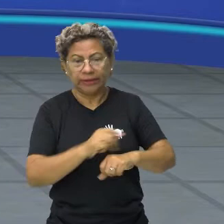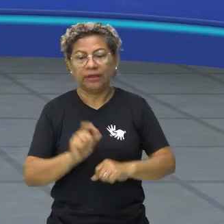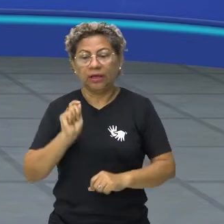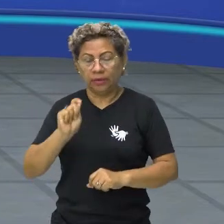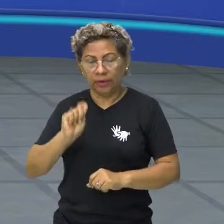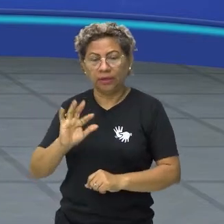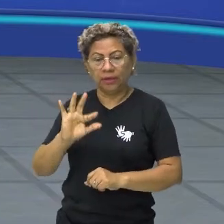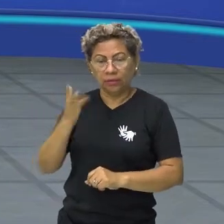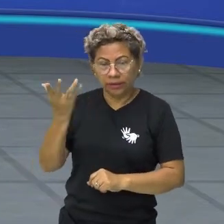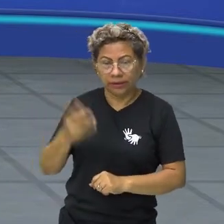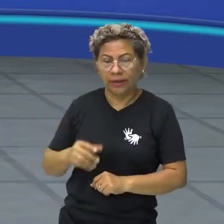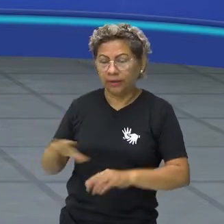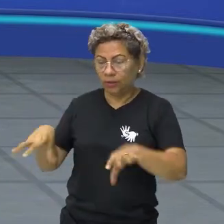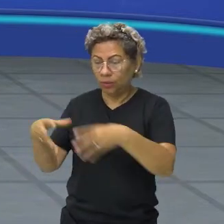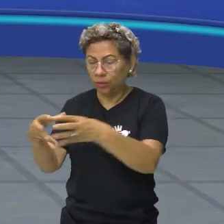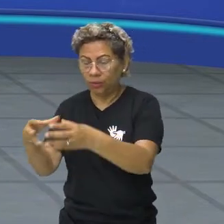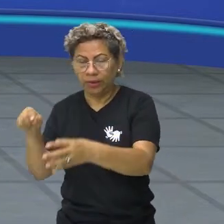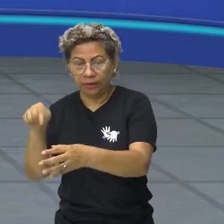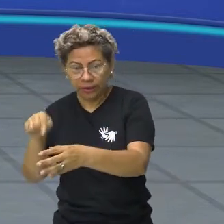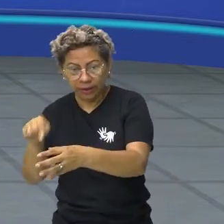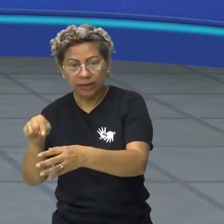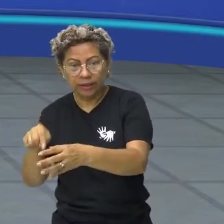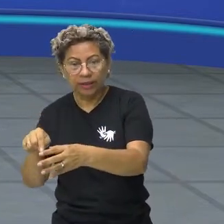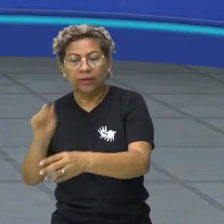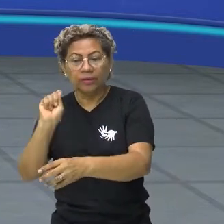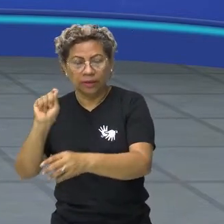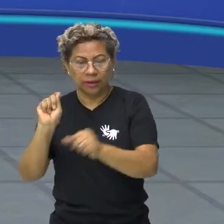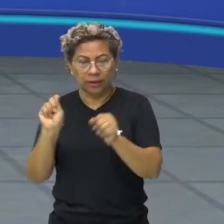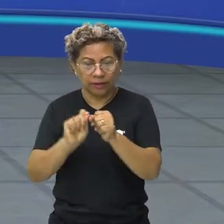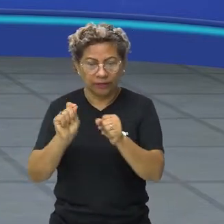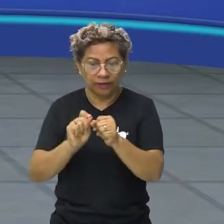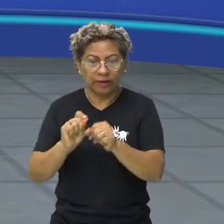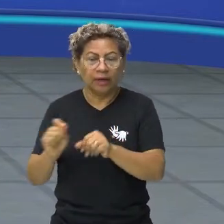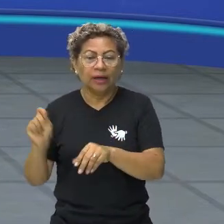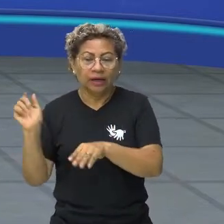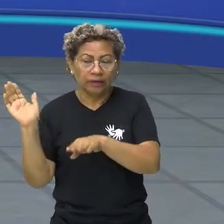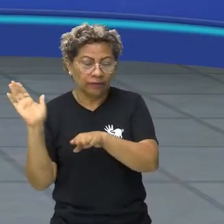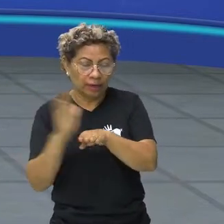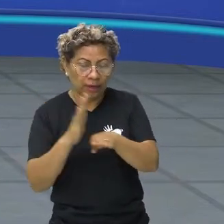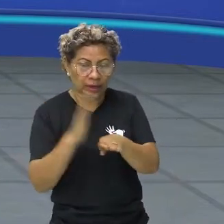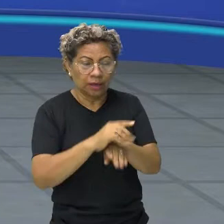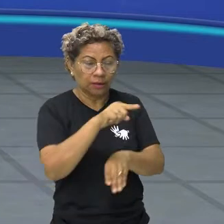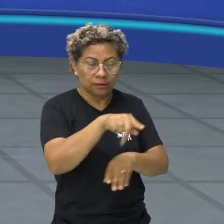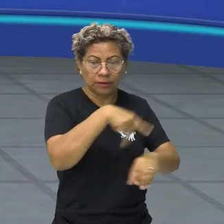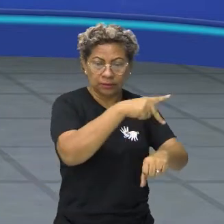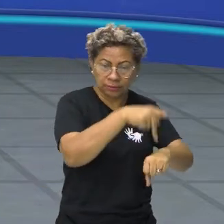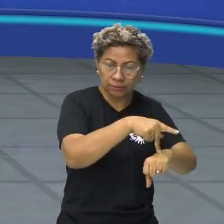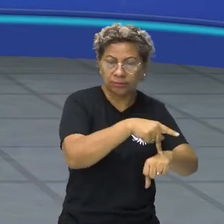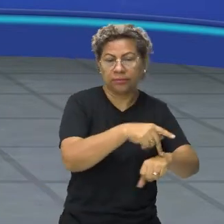pode autorizar a imposição de sanções econômicas, como a retaliação comercial.